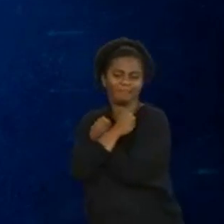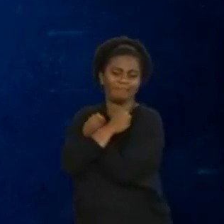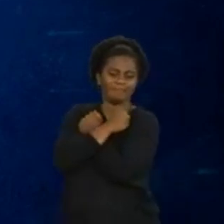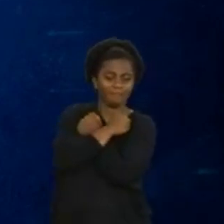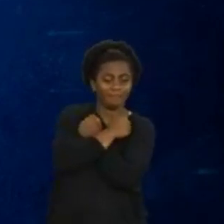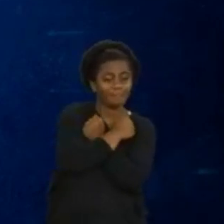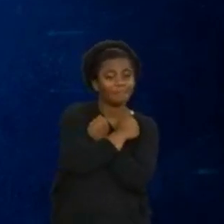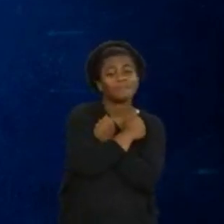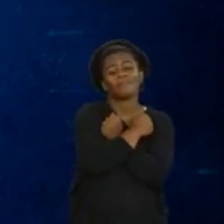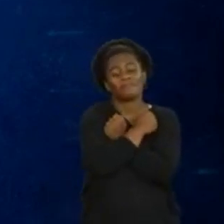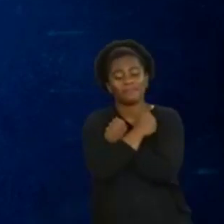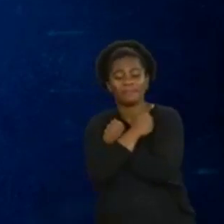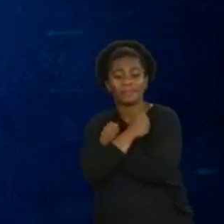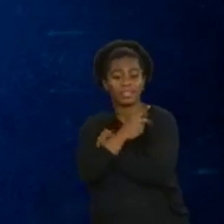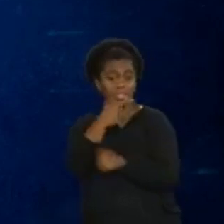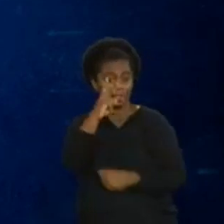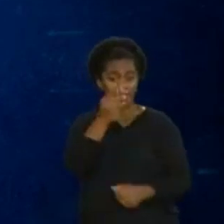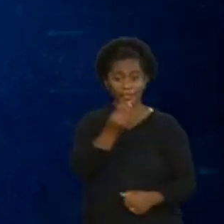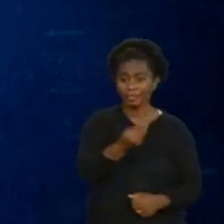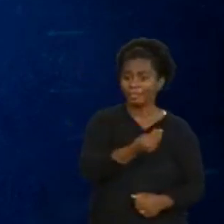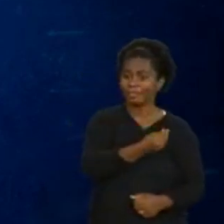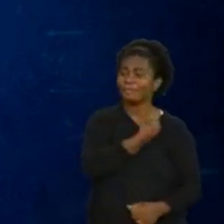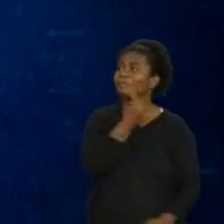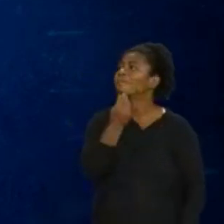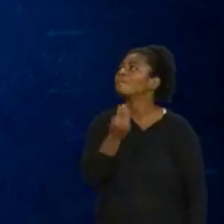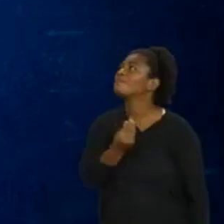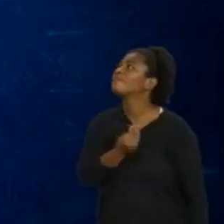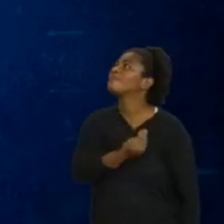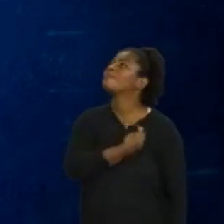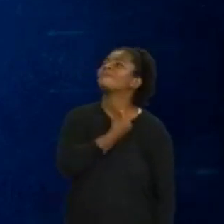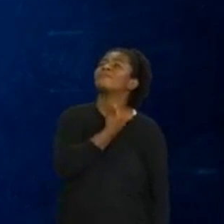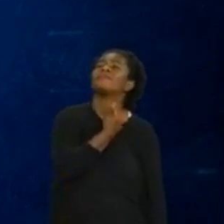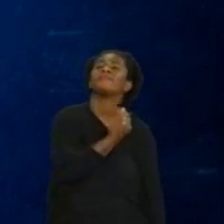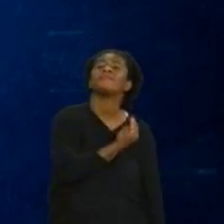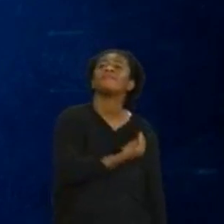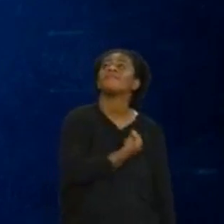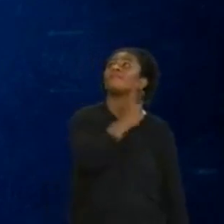posso mesmo. Pois da tua vida. Pois da tua